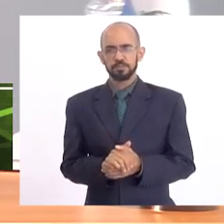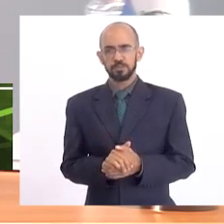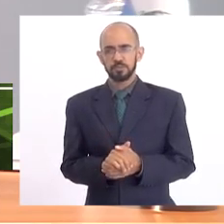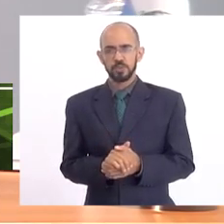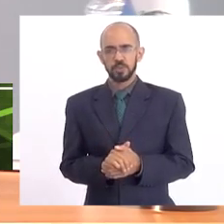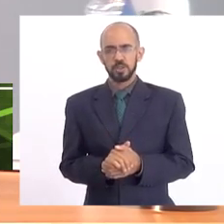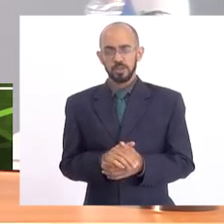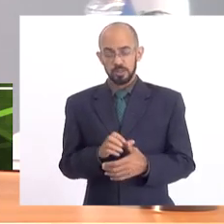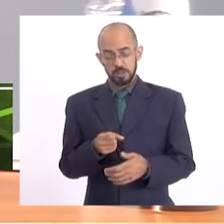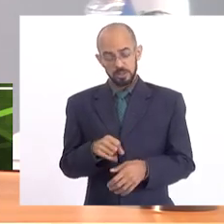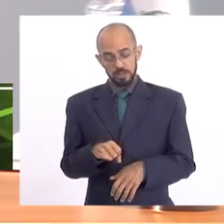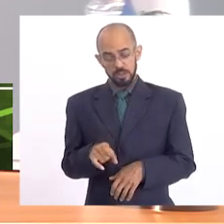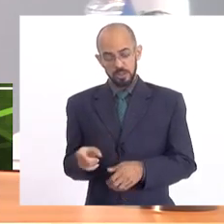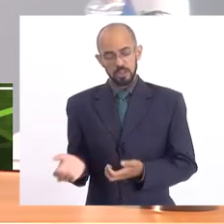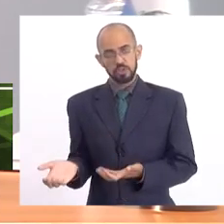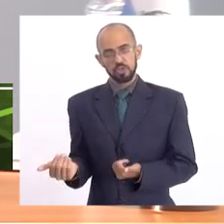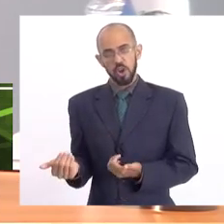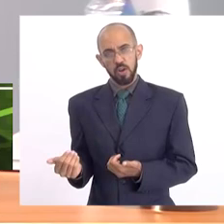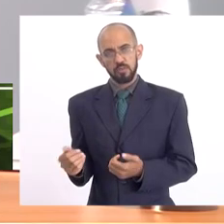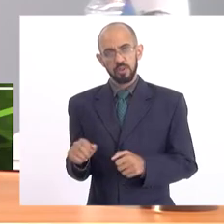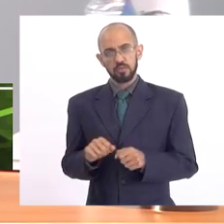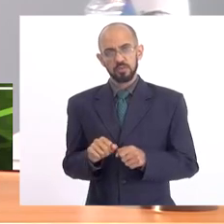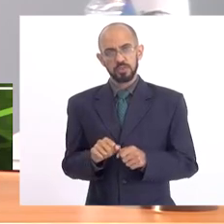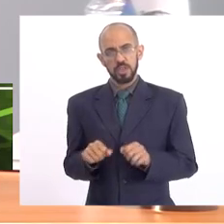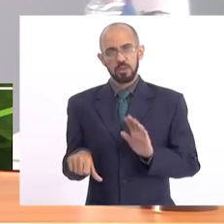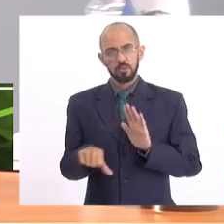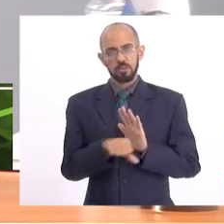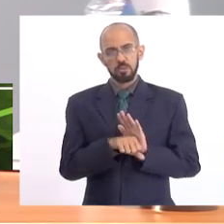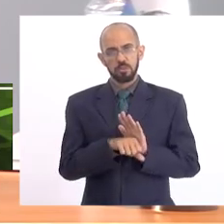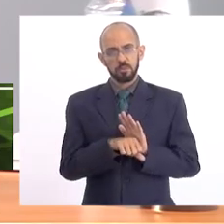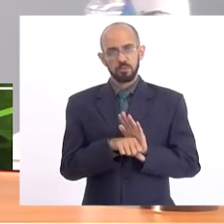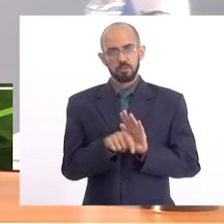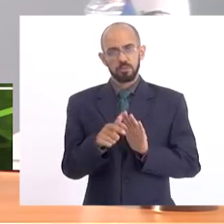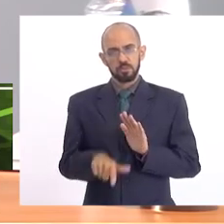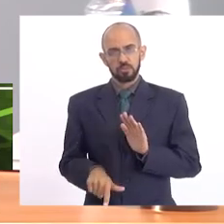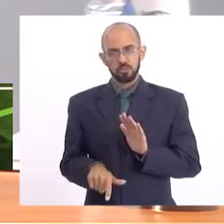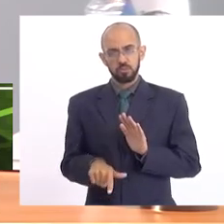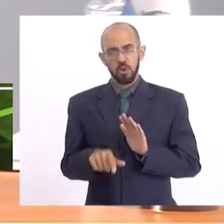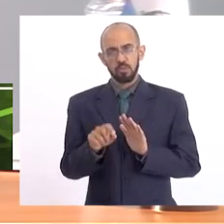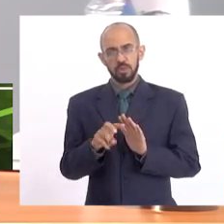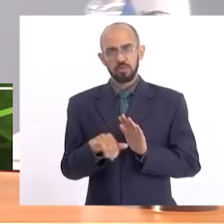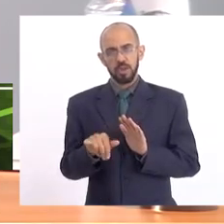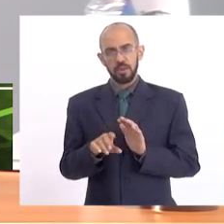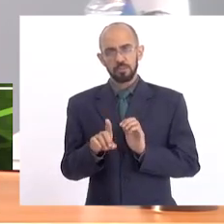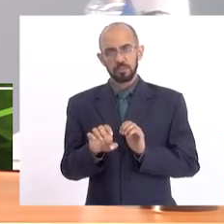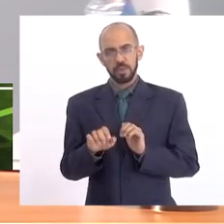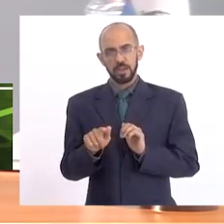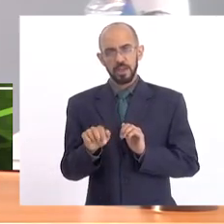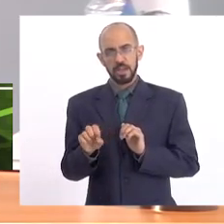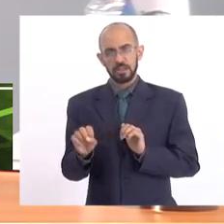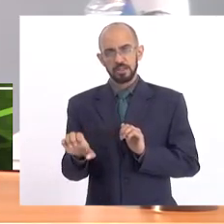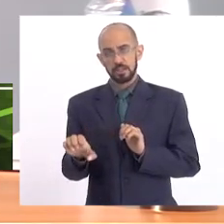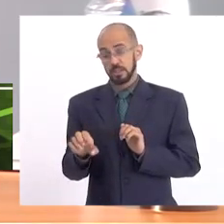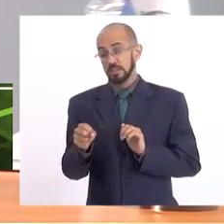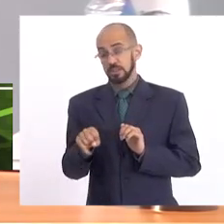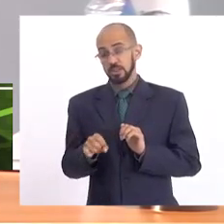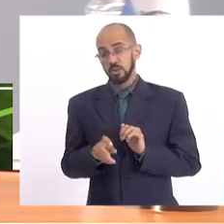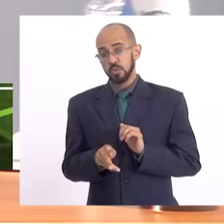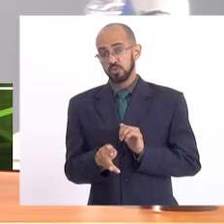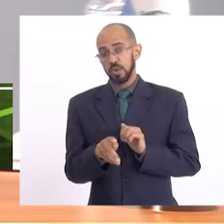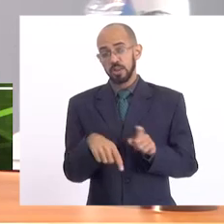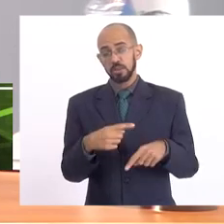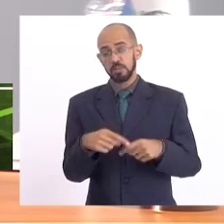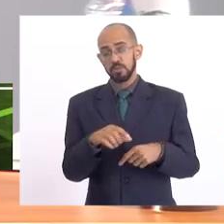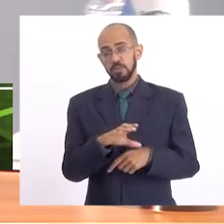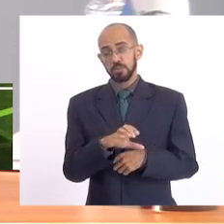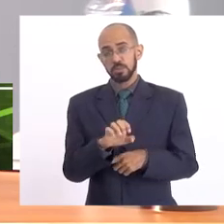o garoto errar, praticar um ato funcional, ele vai para o Degase, se continuar, vai para a SEAP, e muitos acabam